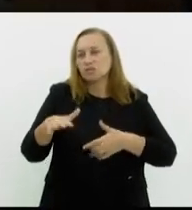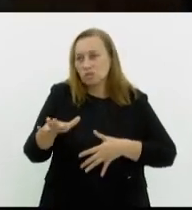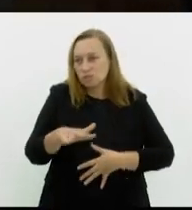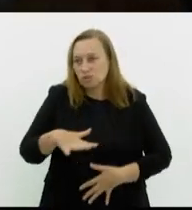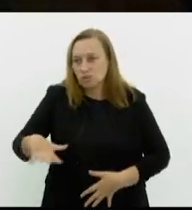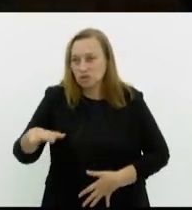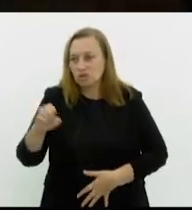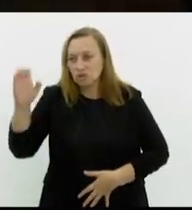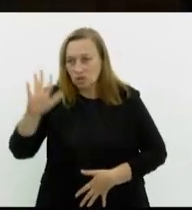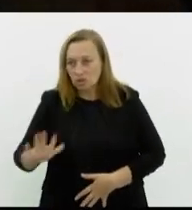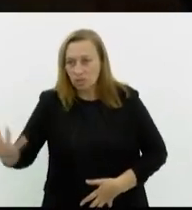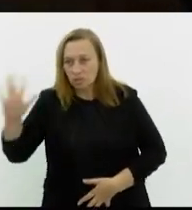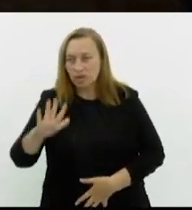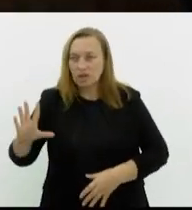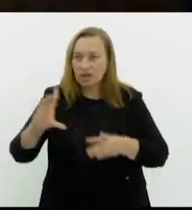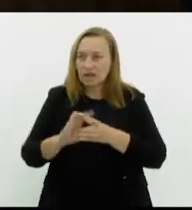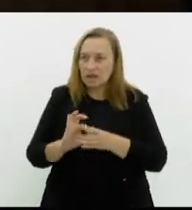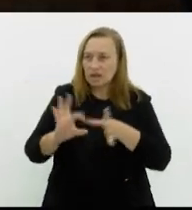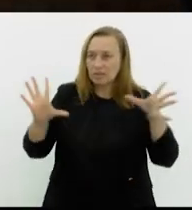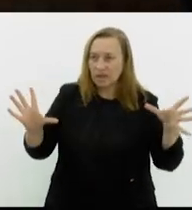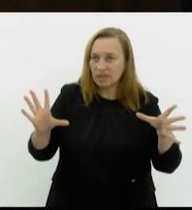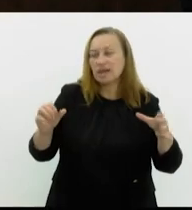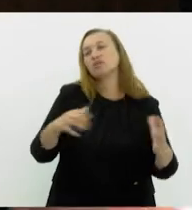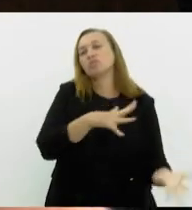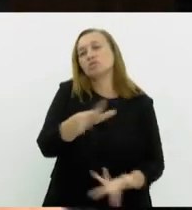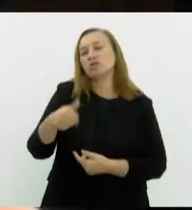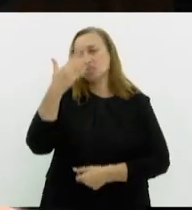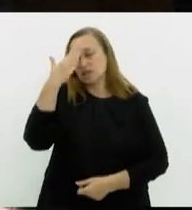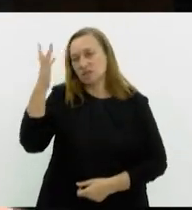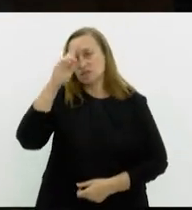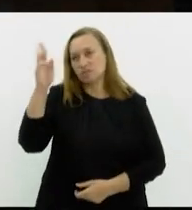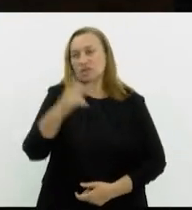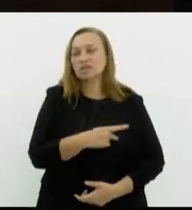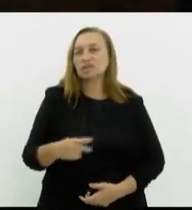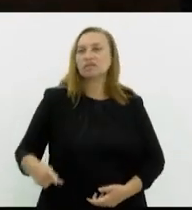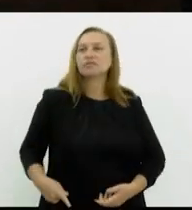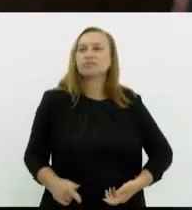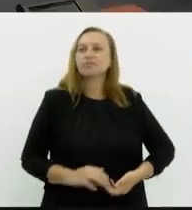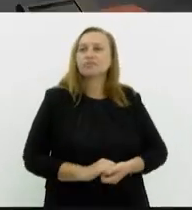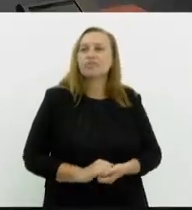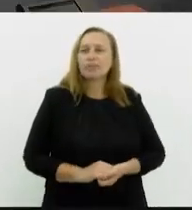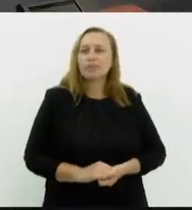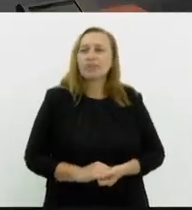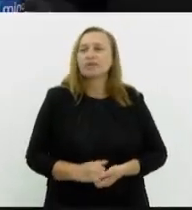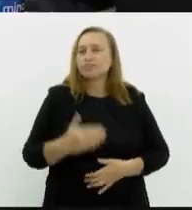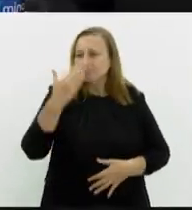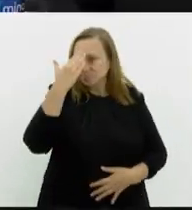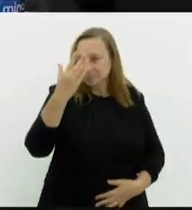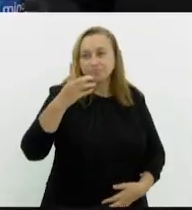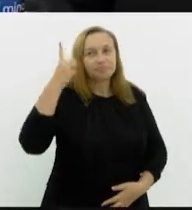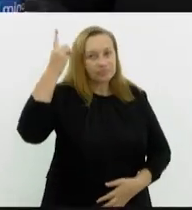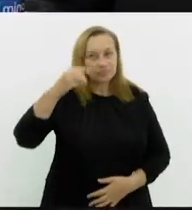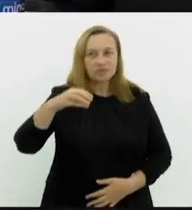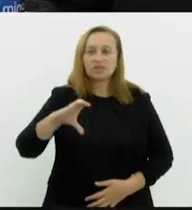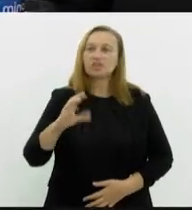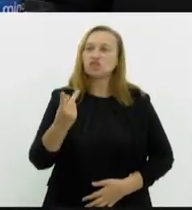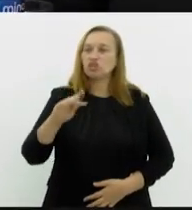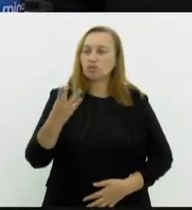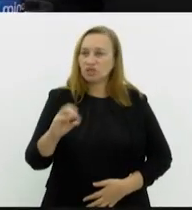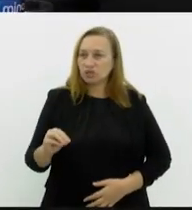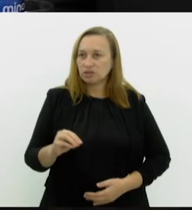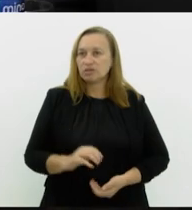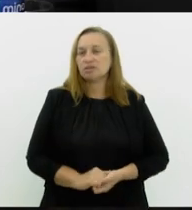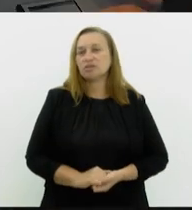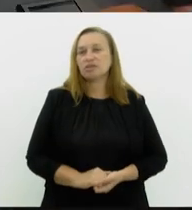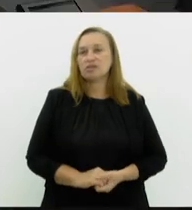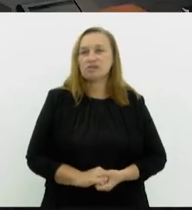europeu, a favor da liberdade mundial. Muito obrigado, senhor presidente. Obrigado, deputado Chico Machado. Acabou,